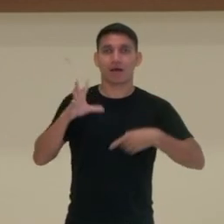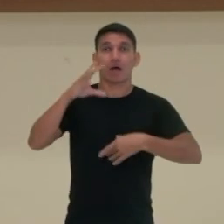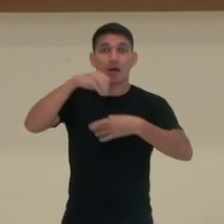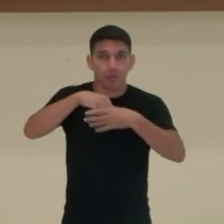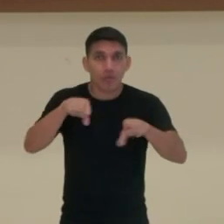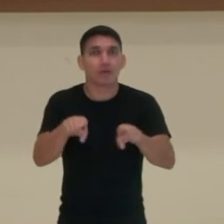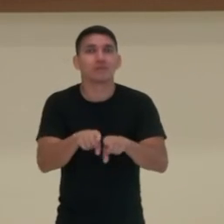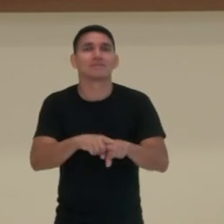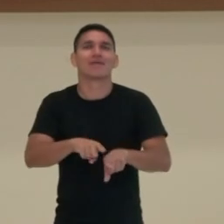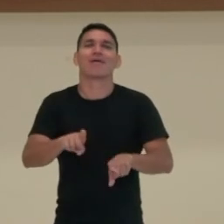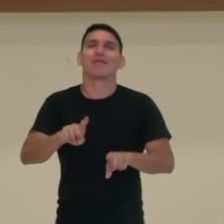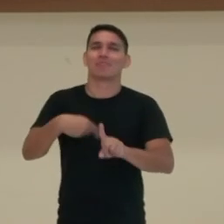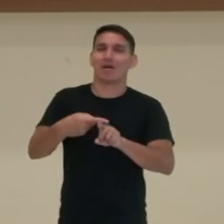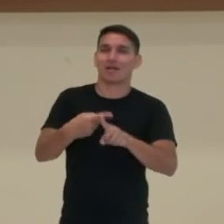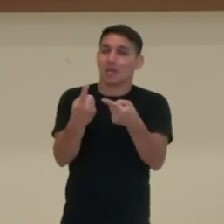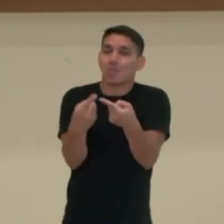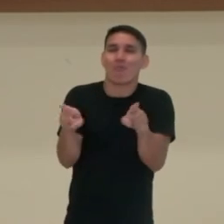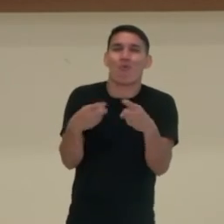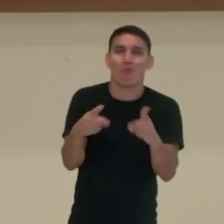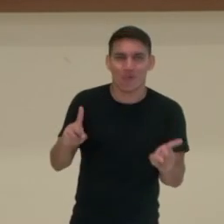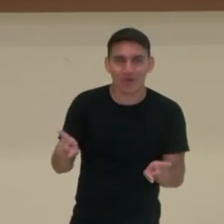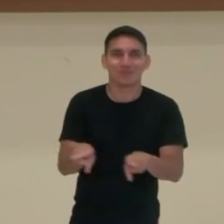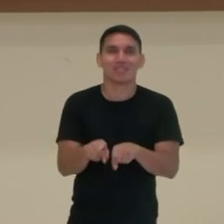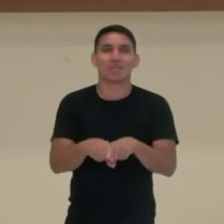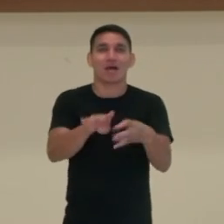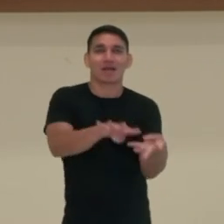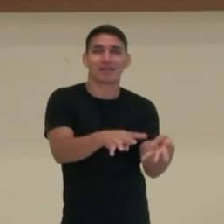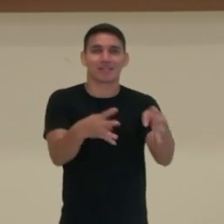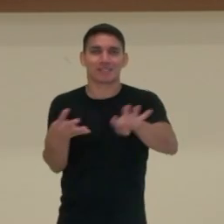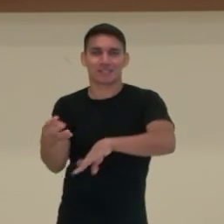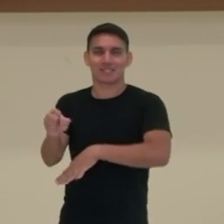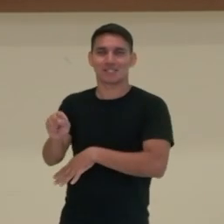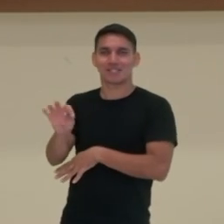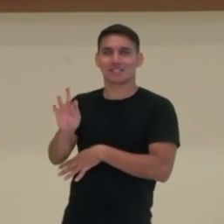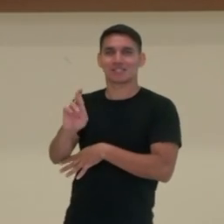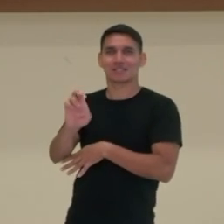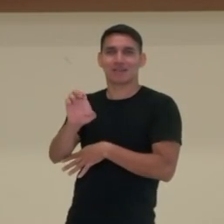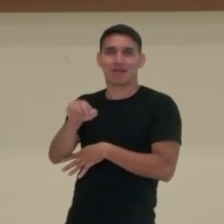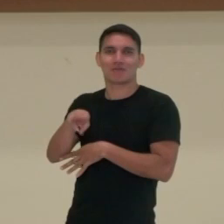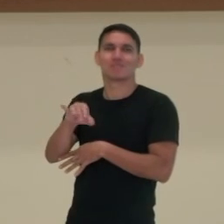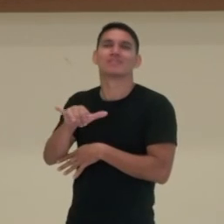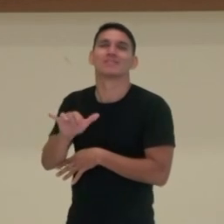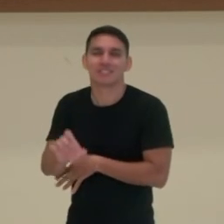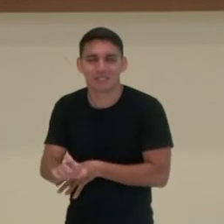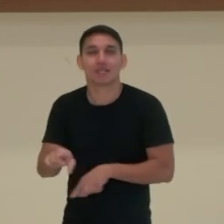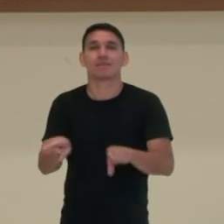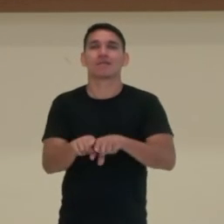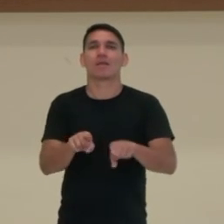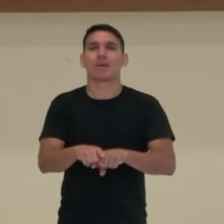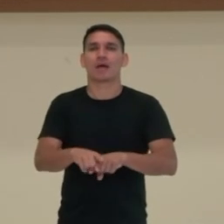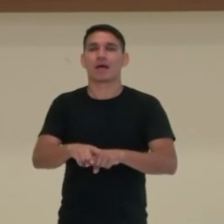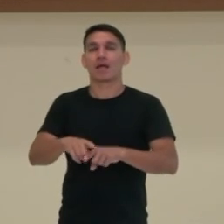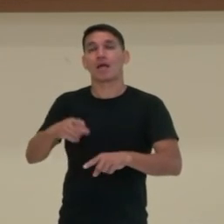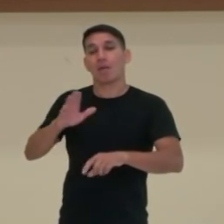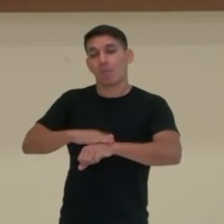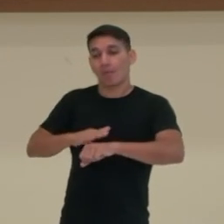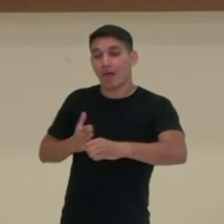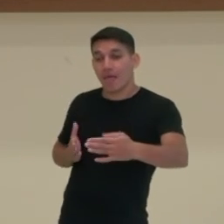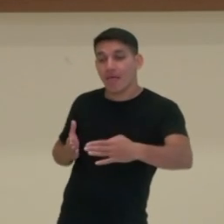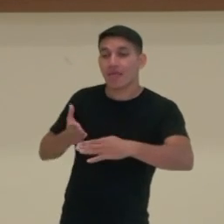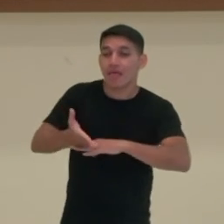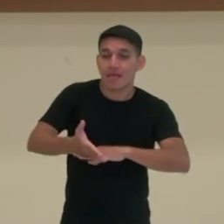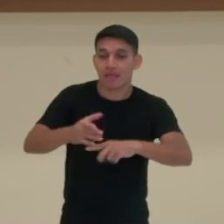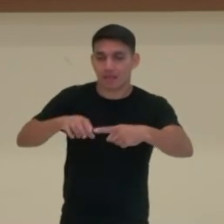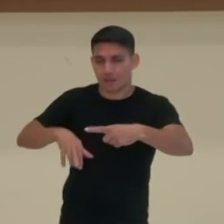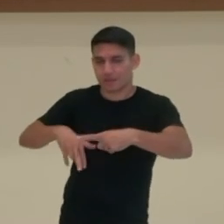nas músicas, investem nos streamings, né, que são passados ali, catraca eletrônica. Então, dentro desse meio, a